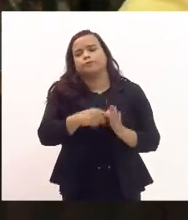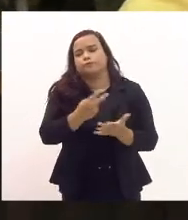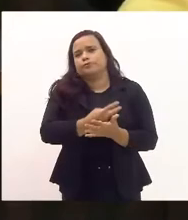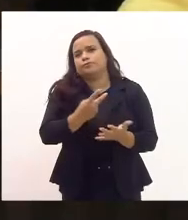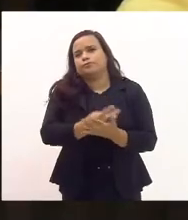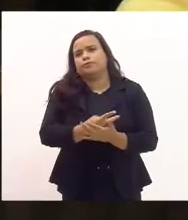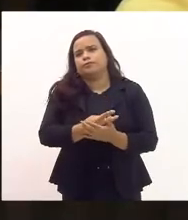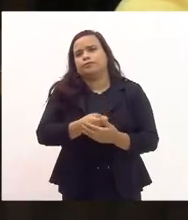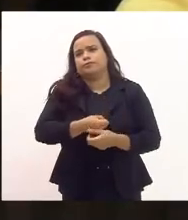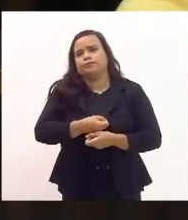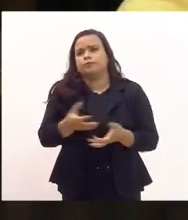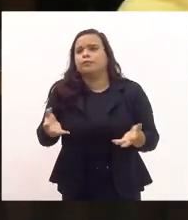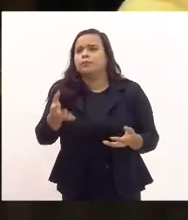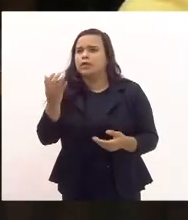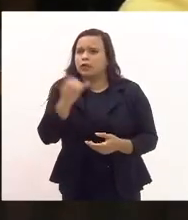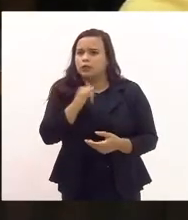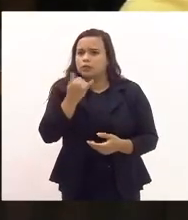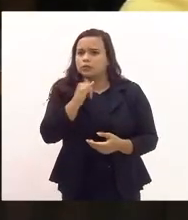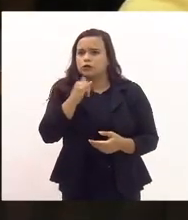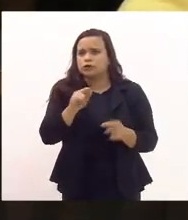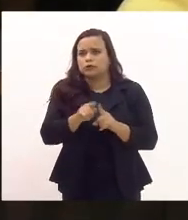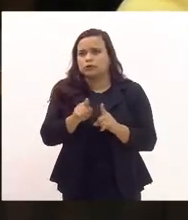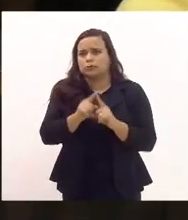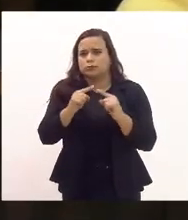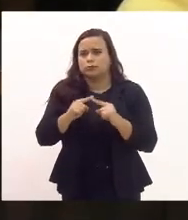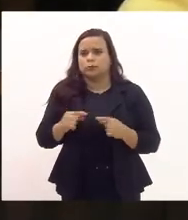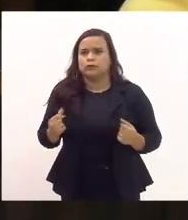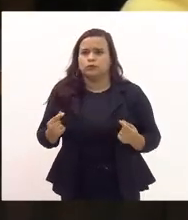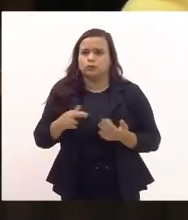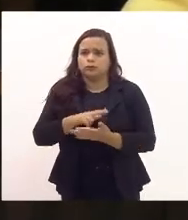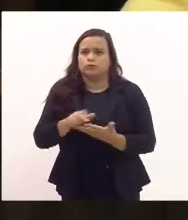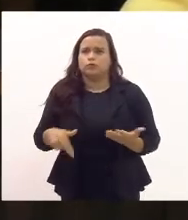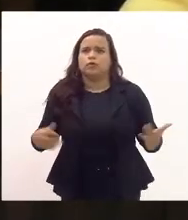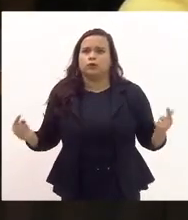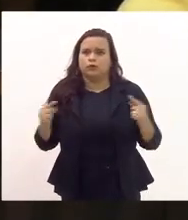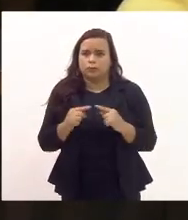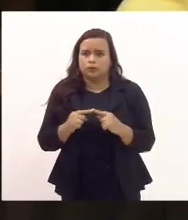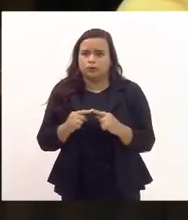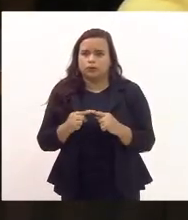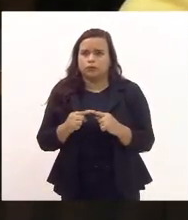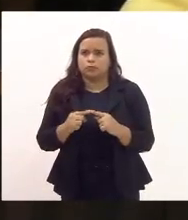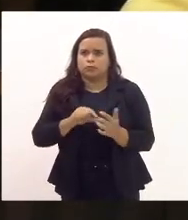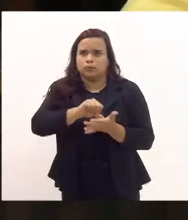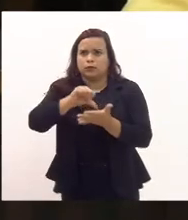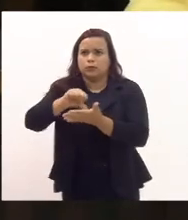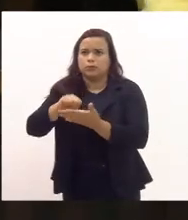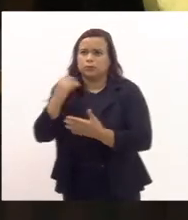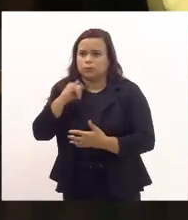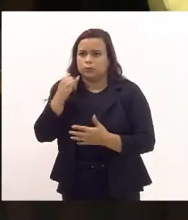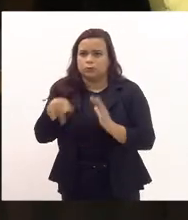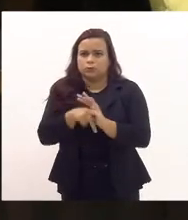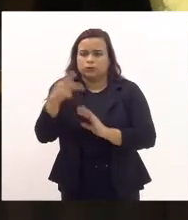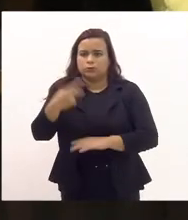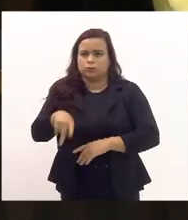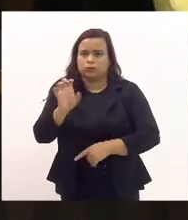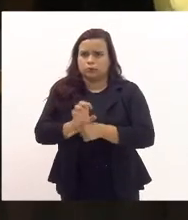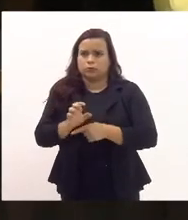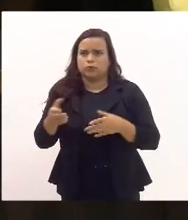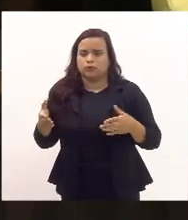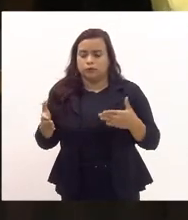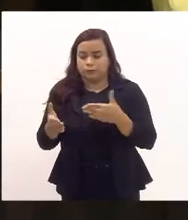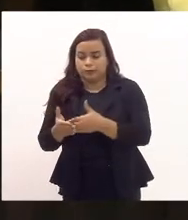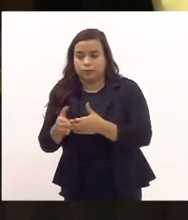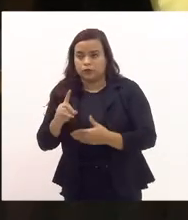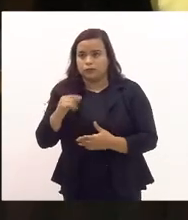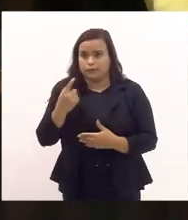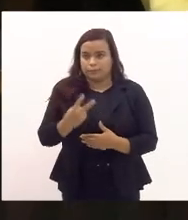e distribuição de energia bem como os respectivos custos incluindo novas matrizes energéticas no estado do Rio de Janeiro prazo final de